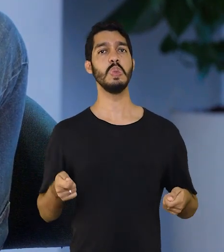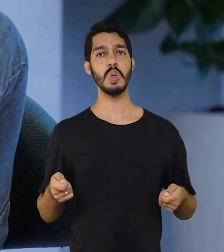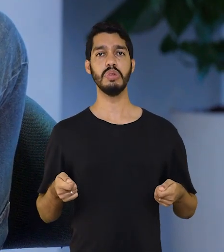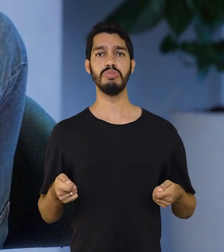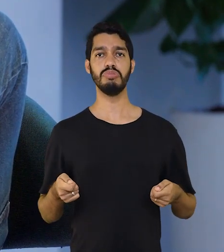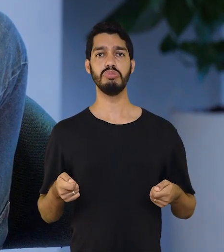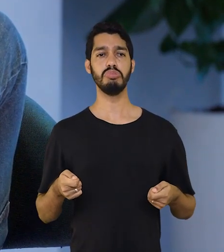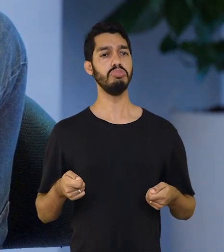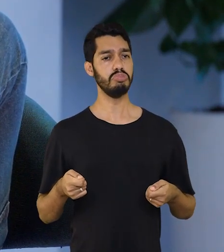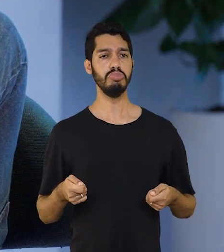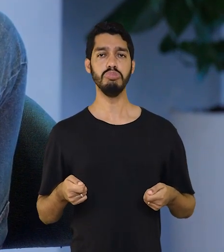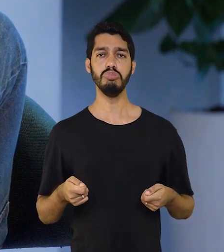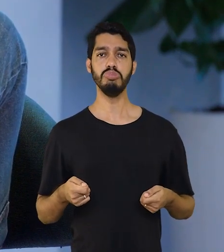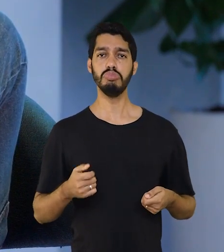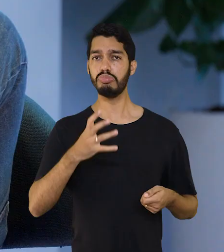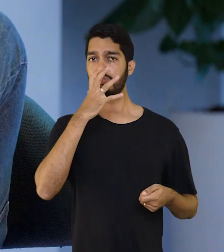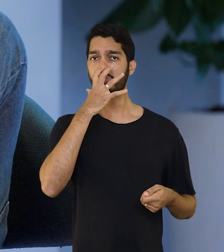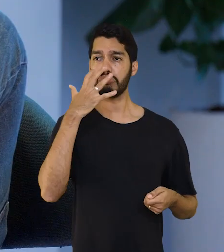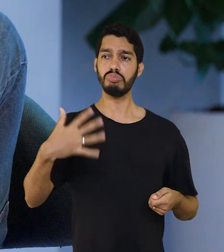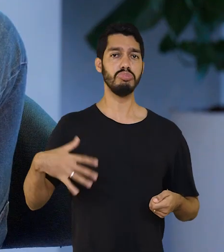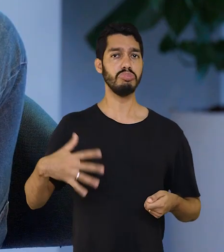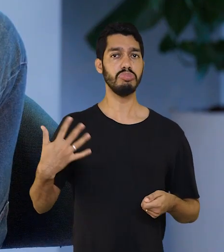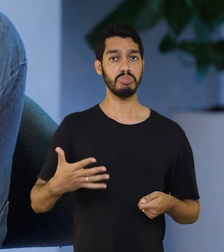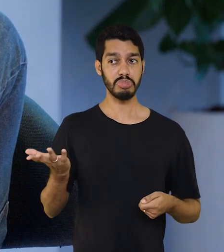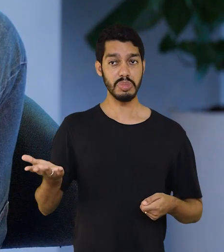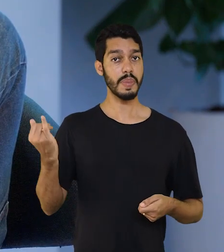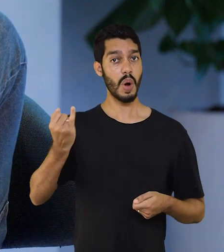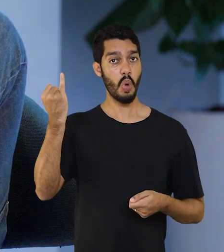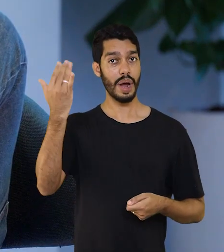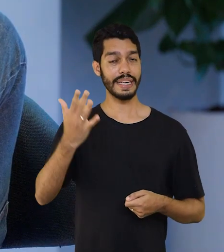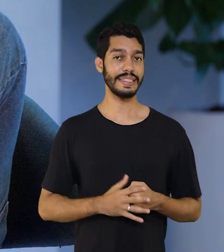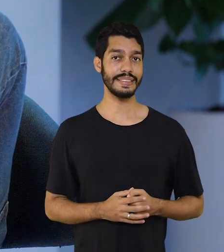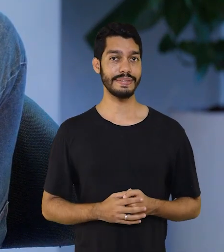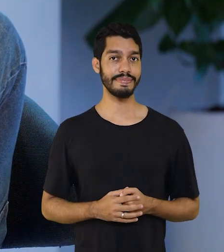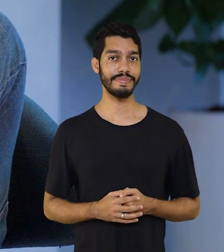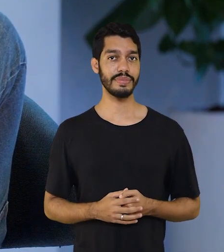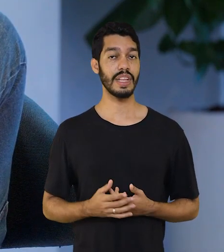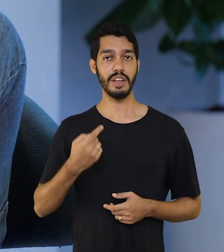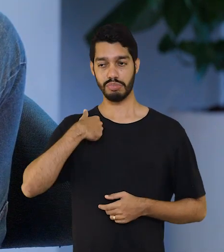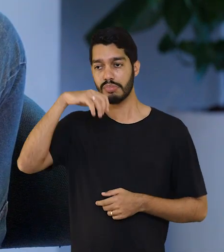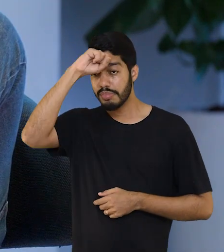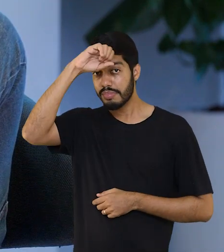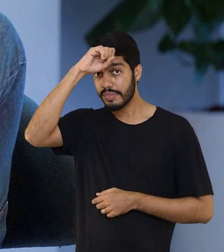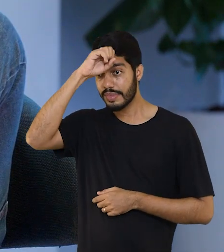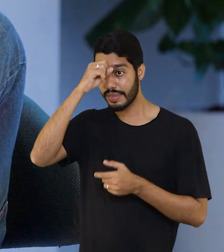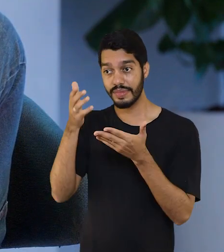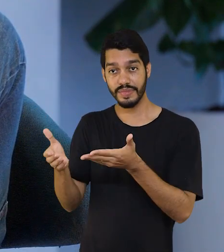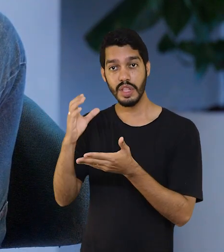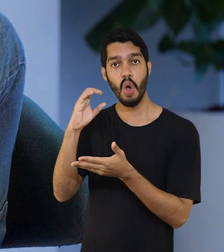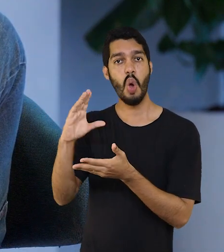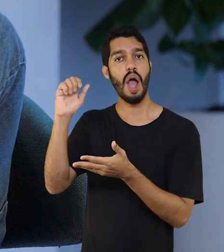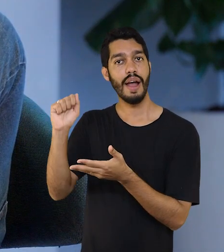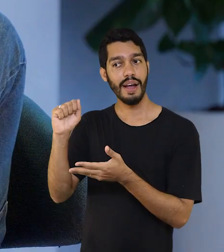manter essa, né, marca forte, icônica, relevante e tal. E muito do que eu aprendi